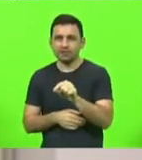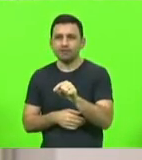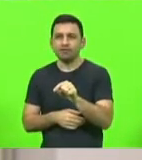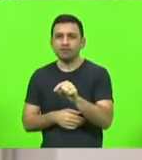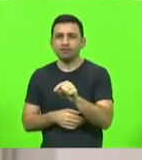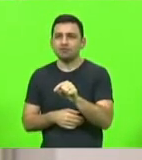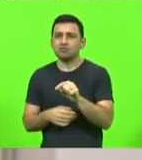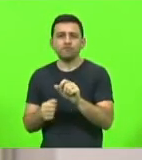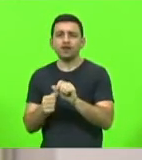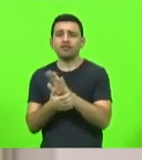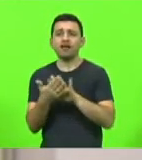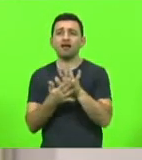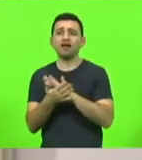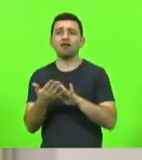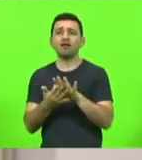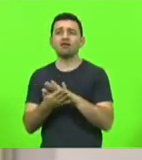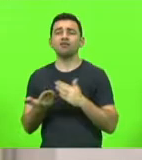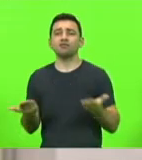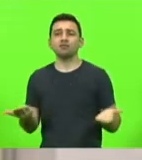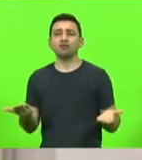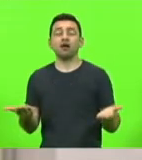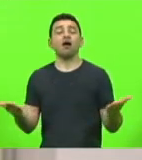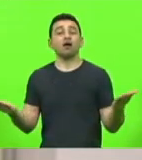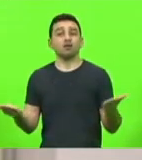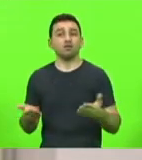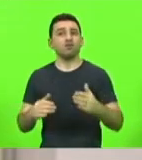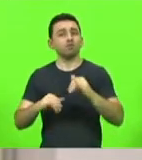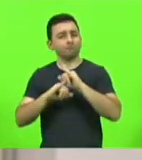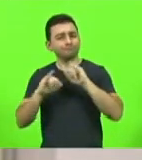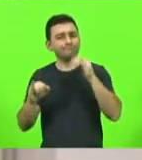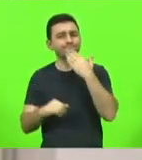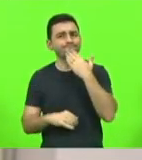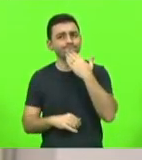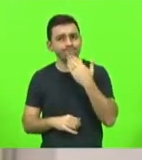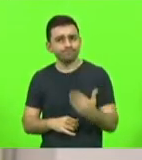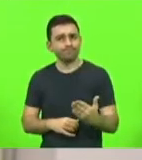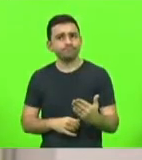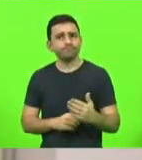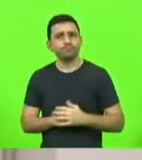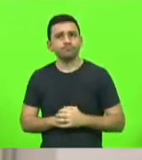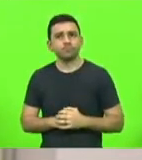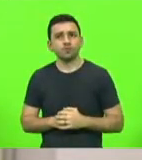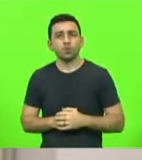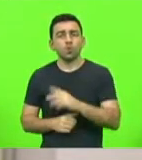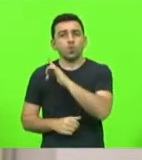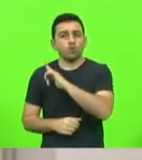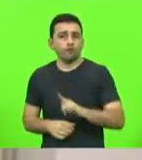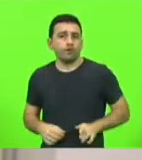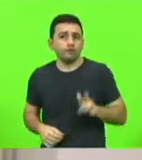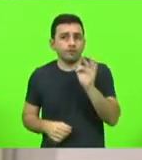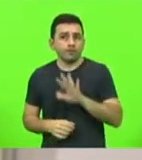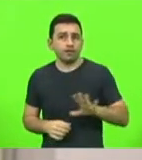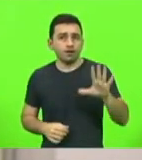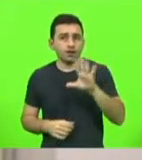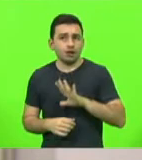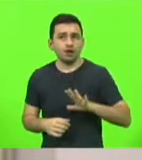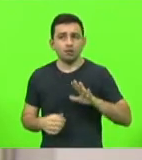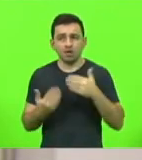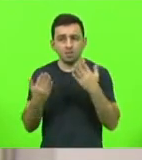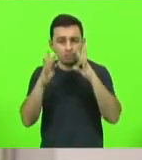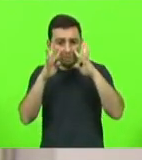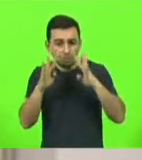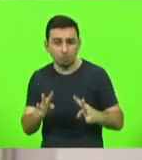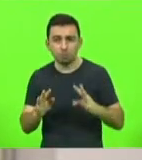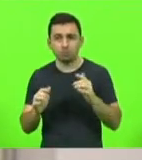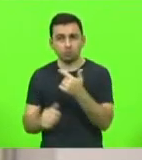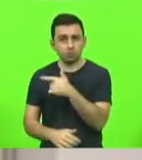nada. Então aqui fica o nosso pedido para que, já que o governo federal não está dando a devida atenção para